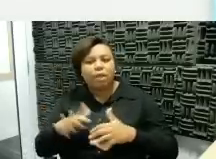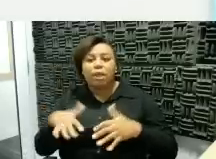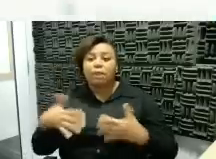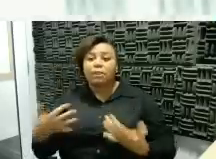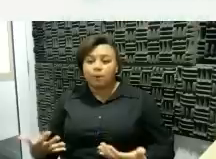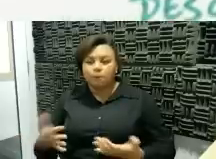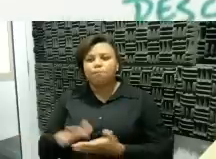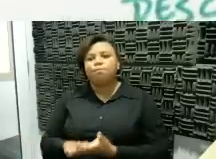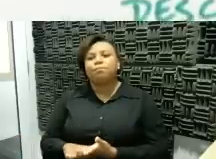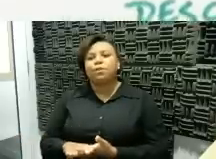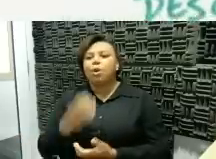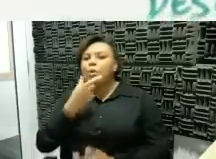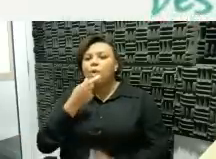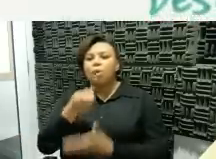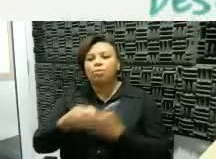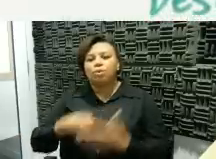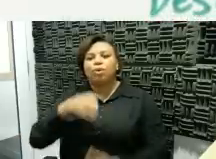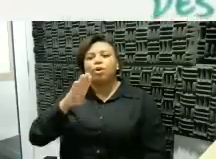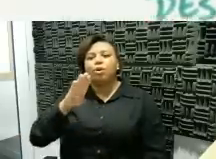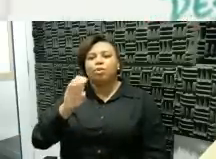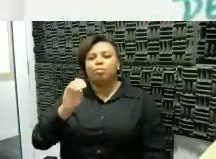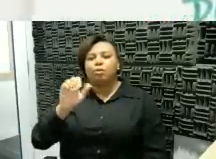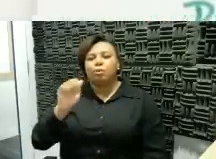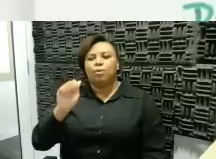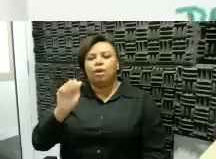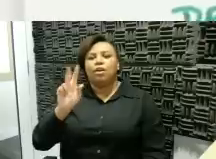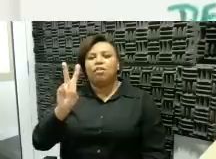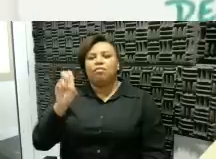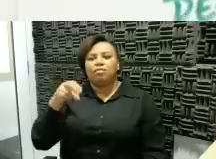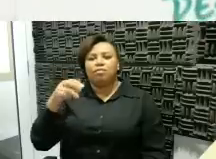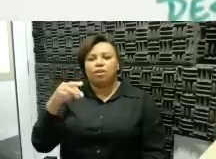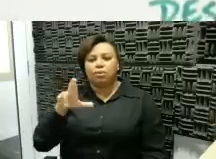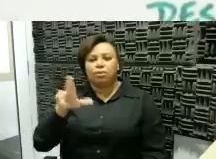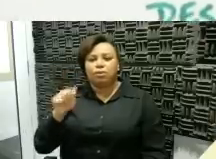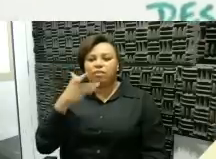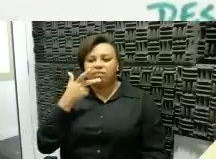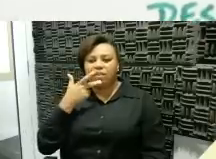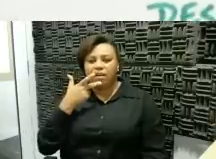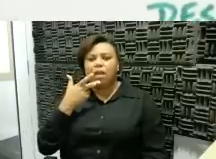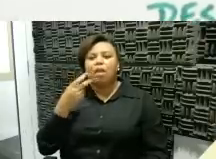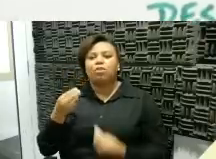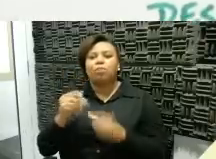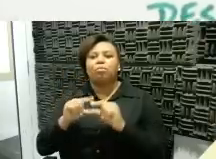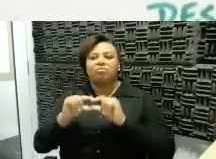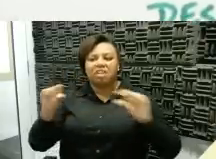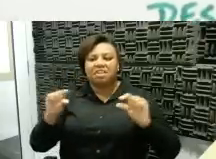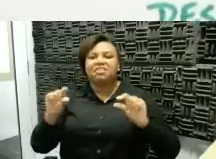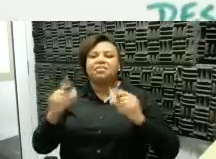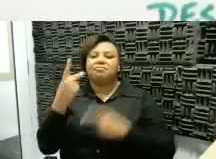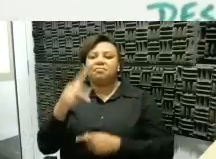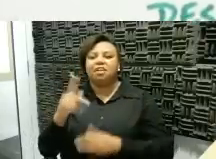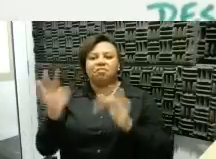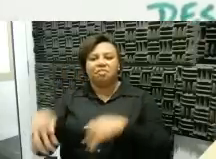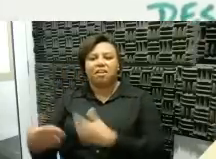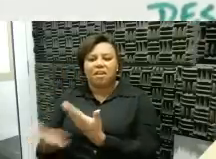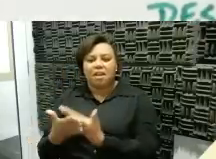Santos fala o seguinte e eu tô colando aqui uma frase dele pra gente finalizar essa aula que nós temos o direito de sermos iguais quando